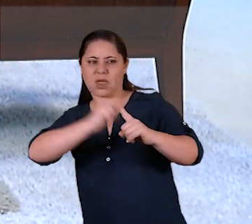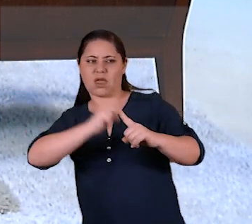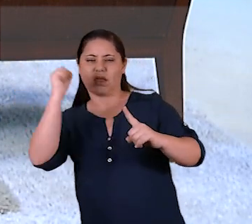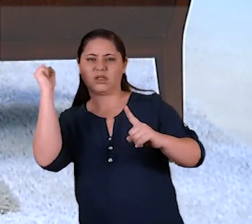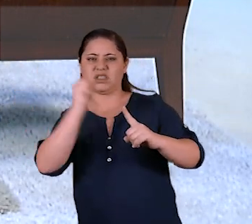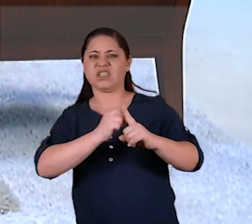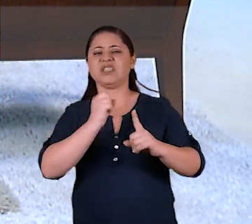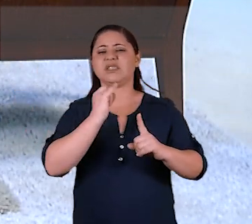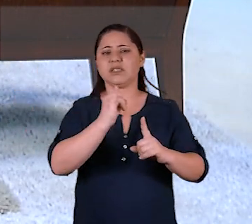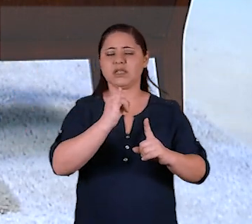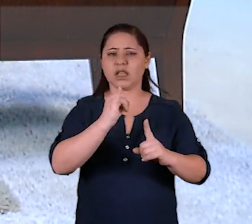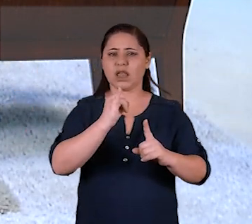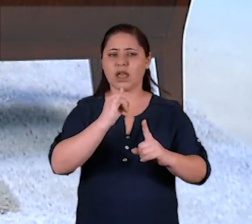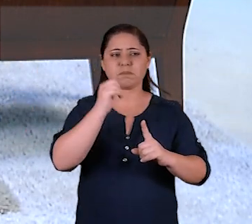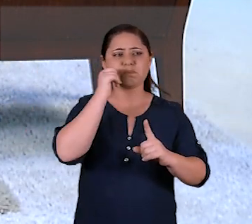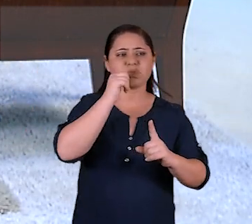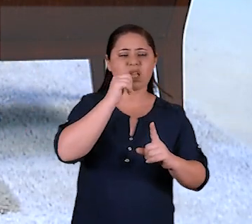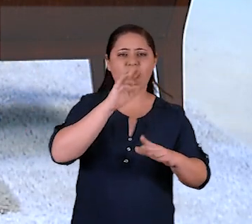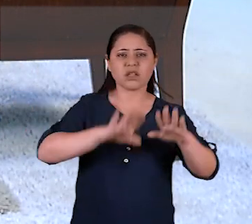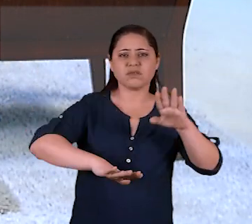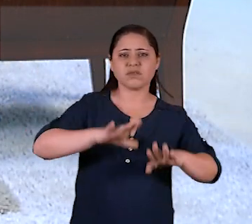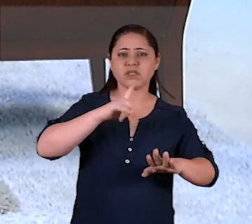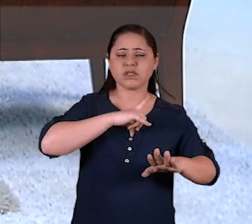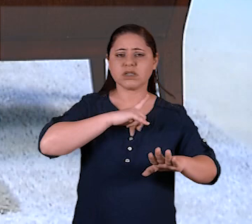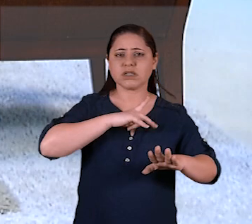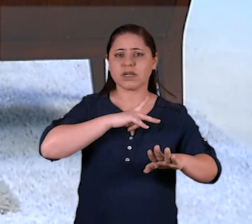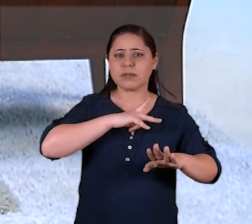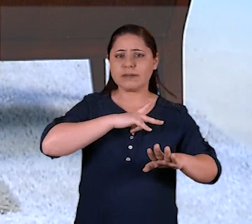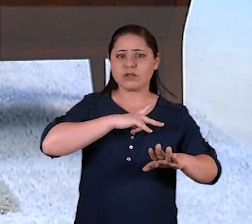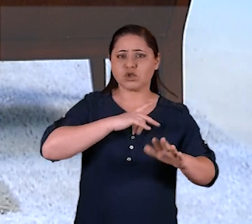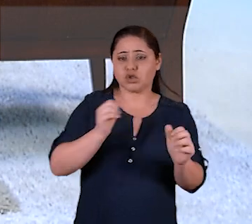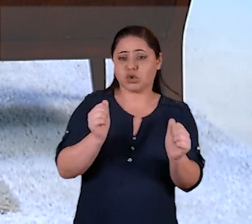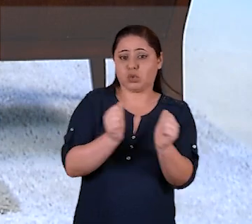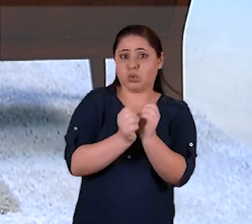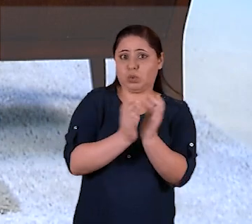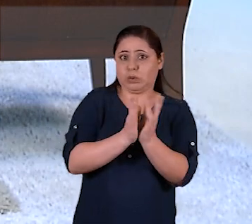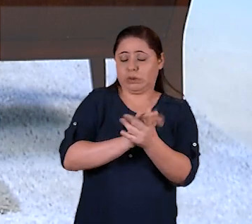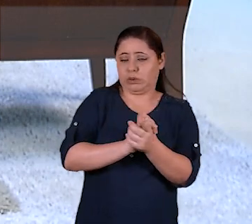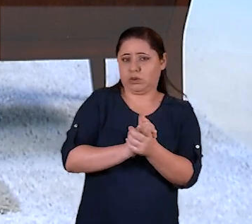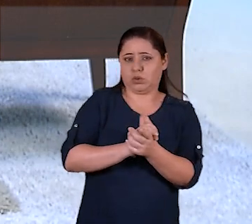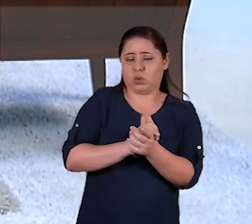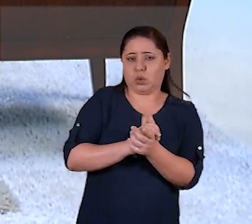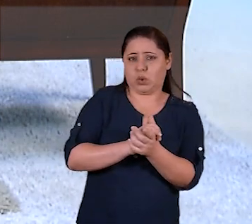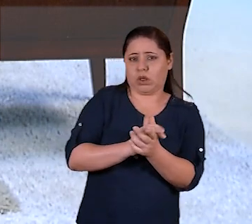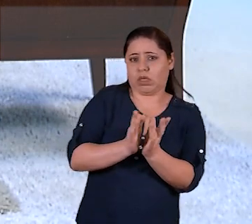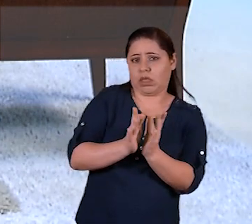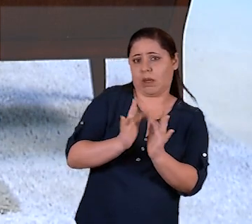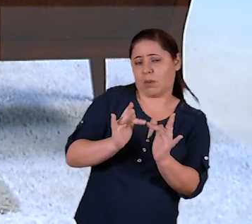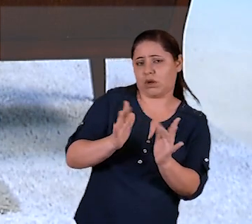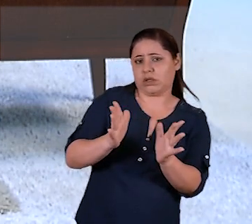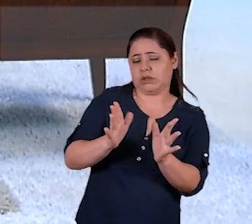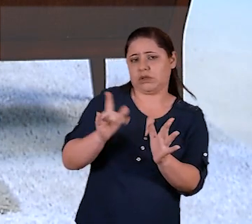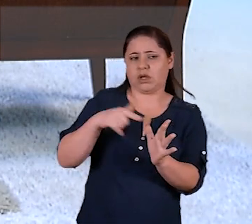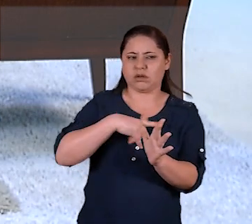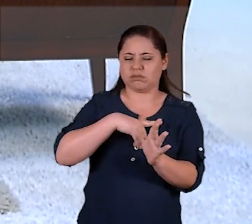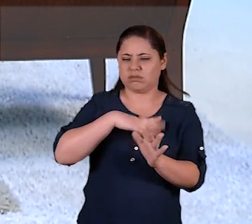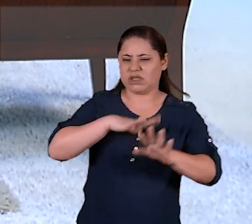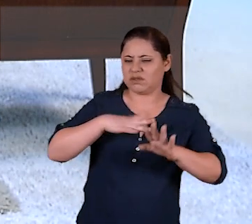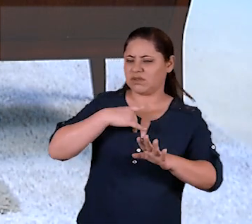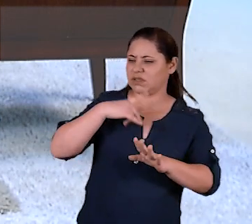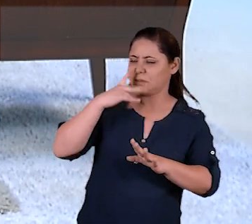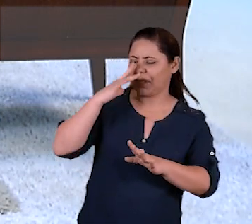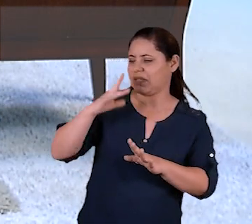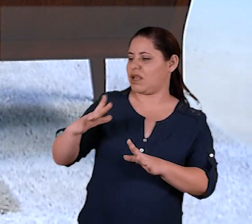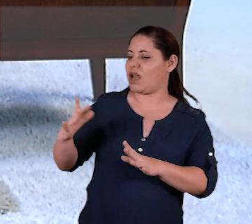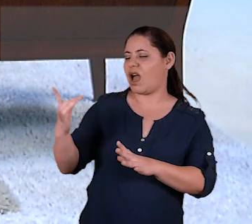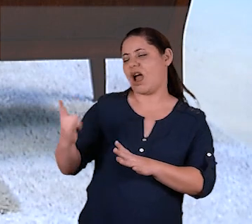às vezes, têm alguém com esse perfil em casa, né, precisam tomar cuidado, de repente acham que algumas atitudes são